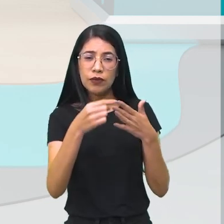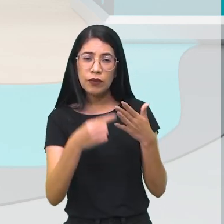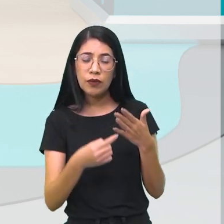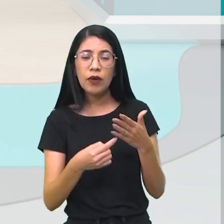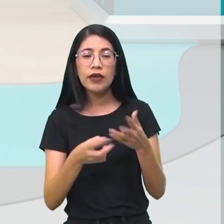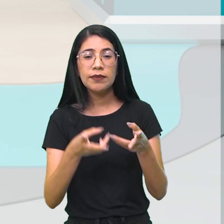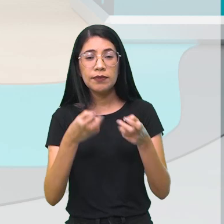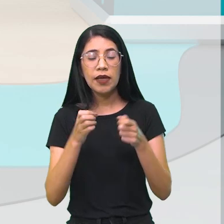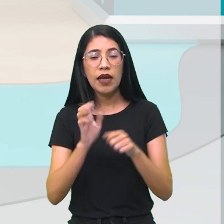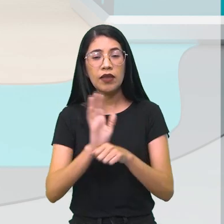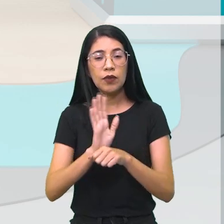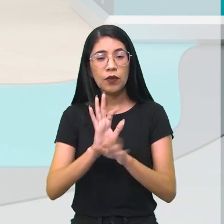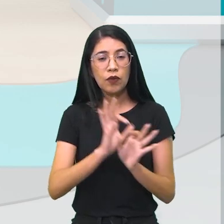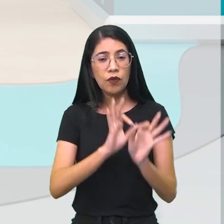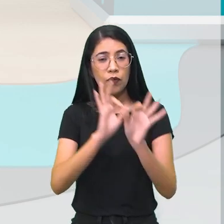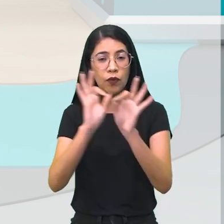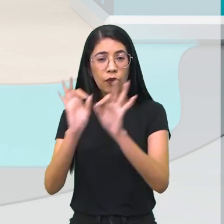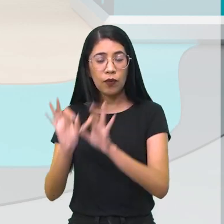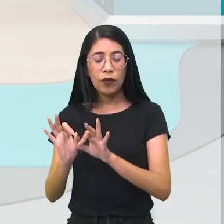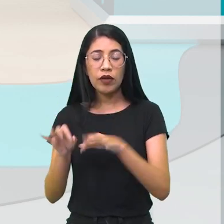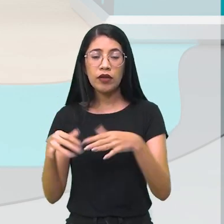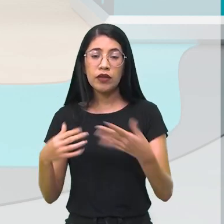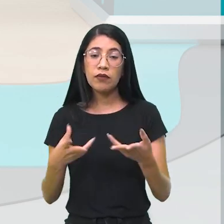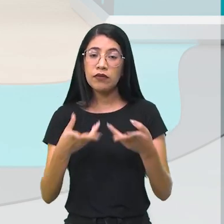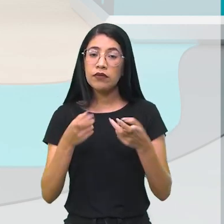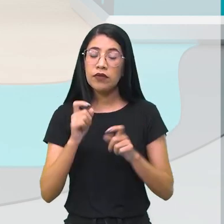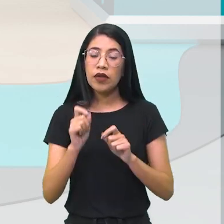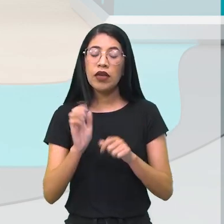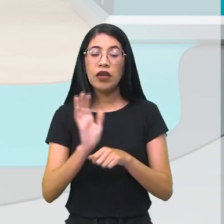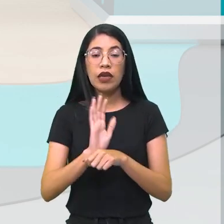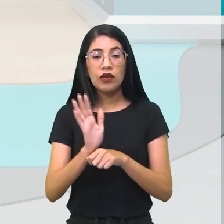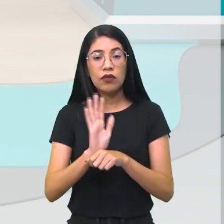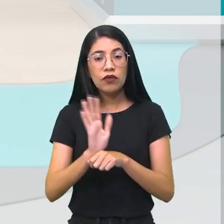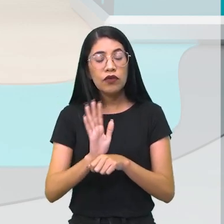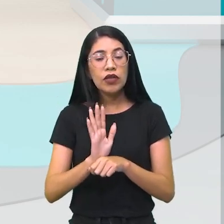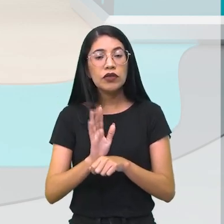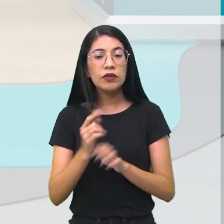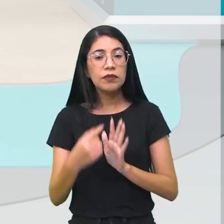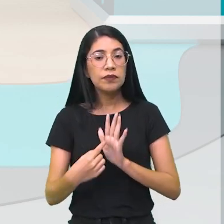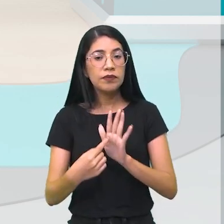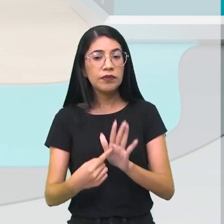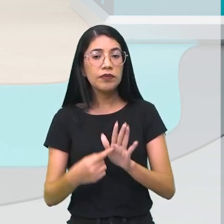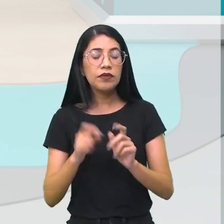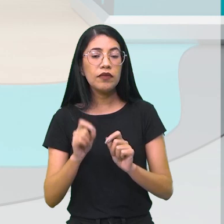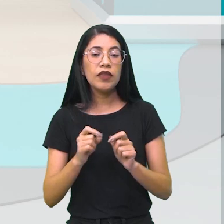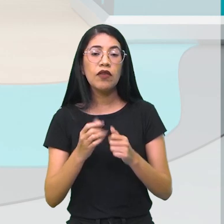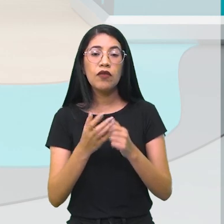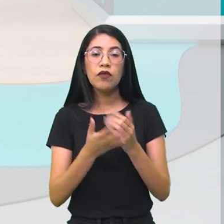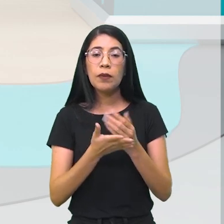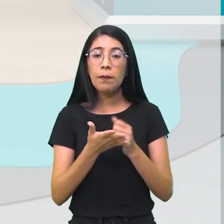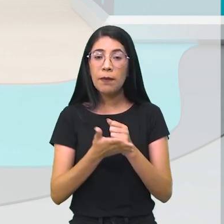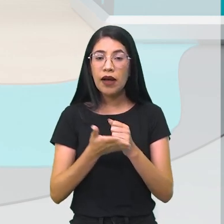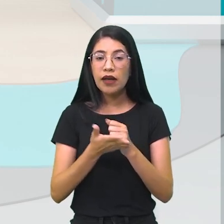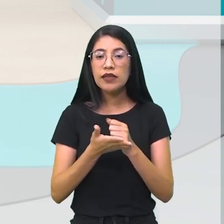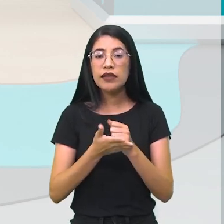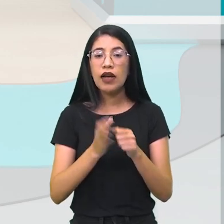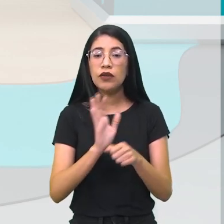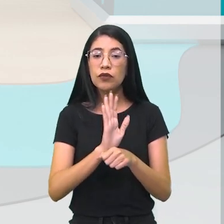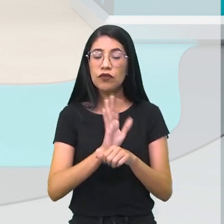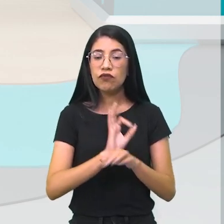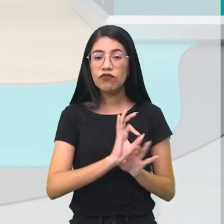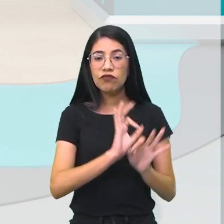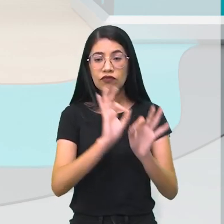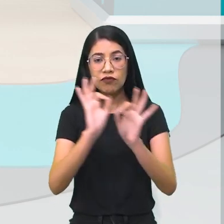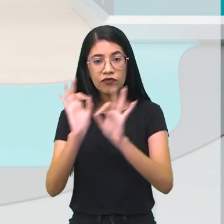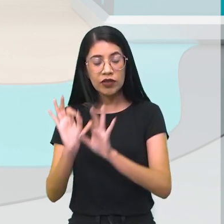lá no nosso vídeo e vejam que todo o nosso vídeo foi, a nossa aula ela foi toda norteada aí a partir desse